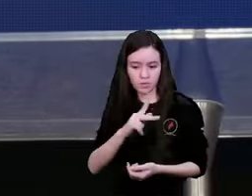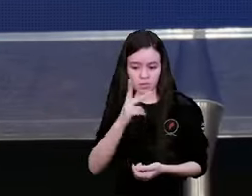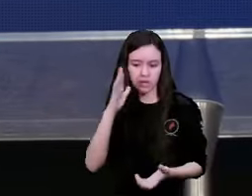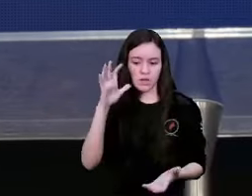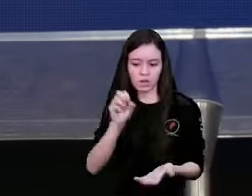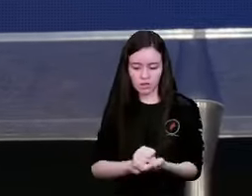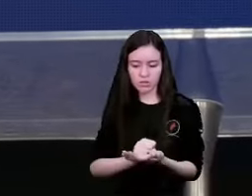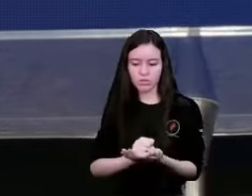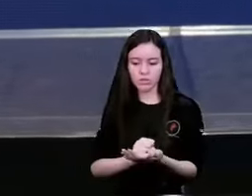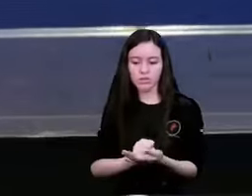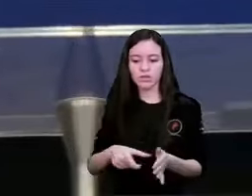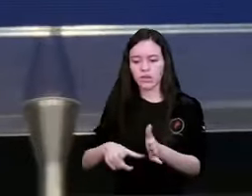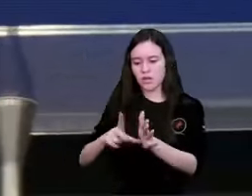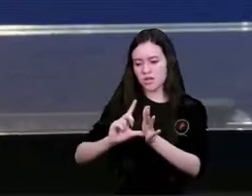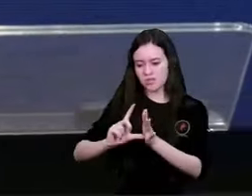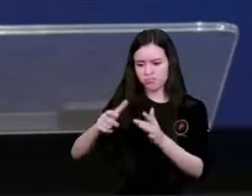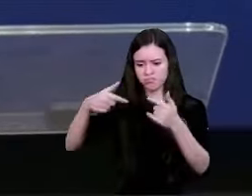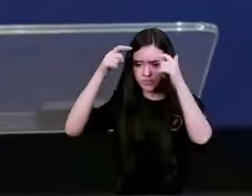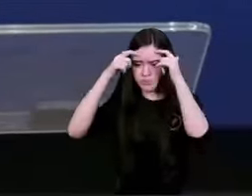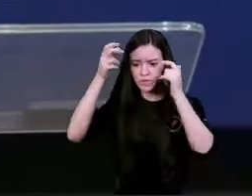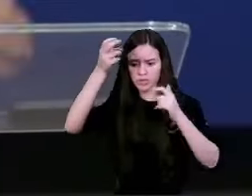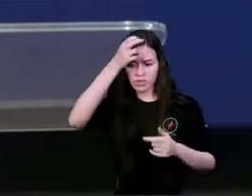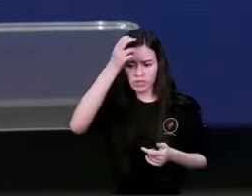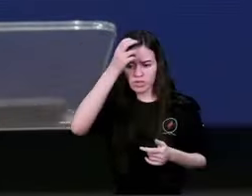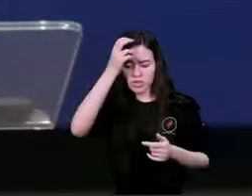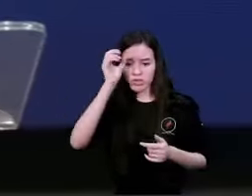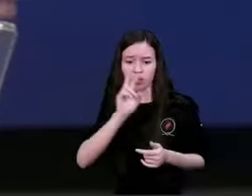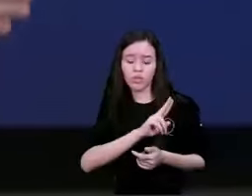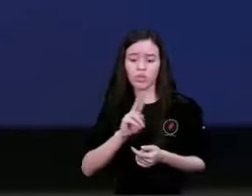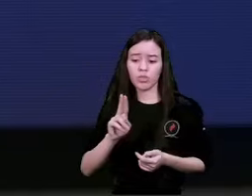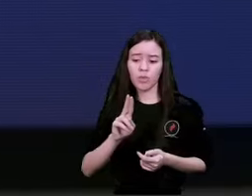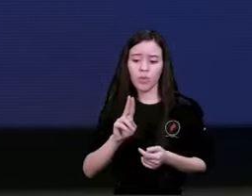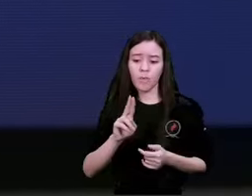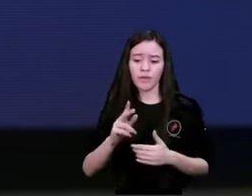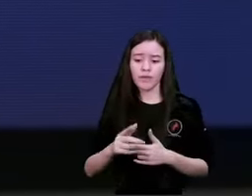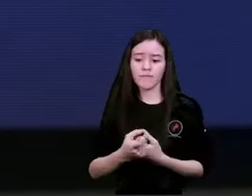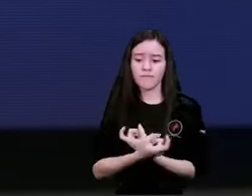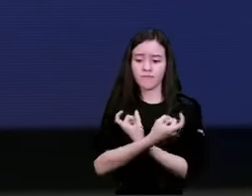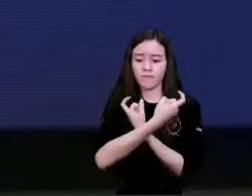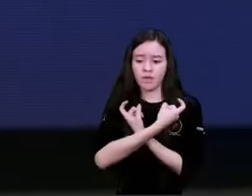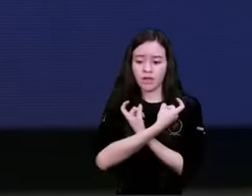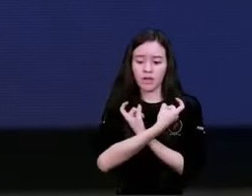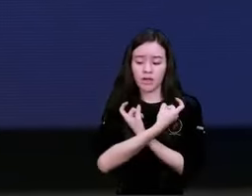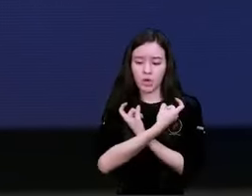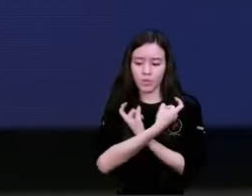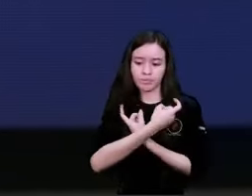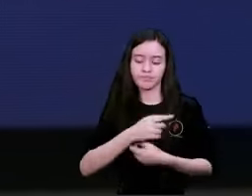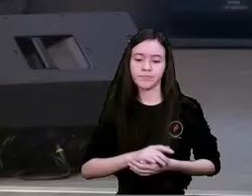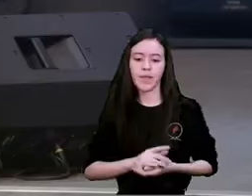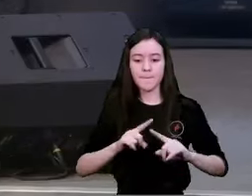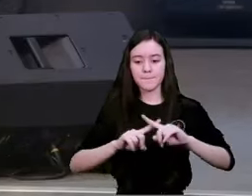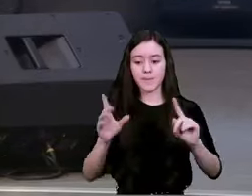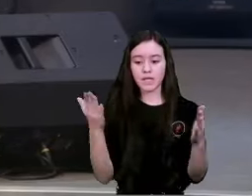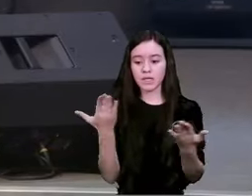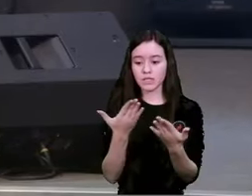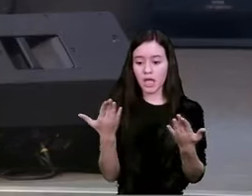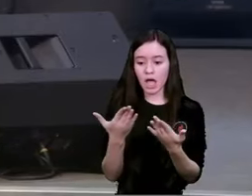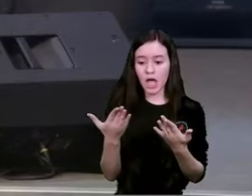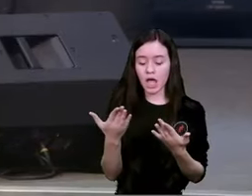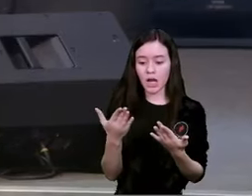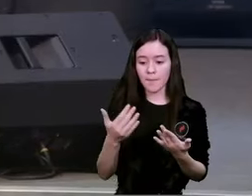registrado. Antes, os reis do Egito, eles eram conhecidos pelo seu título, Faraó. Mas agora é